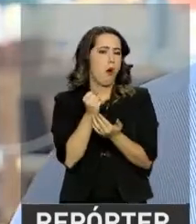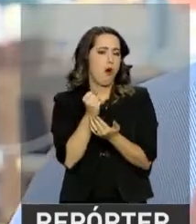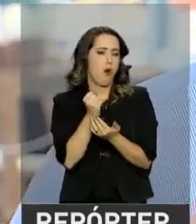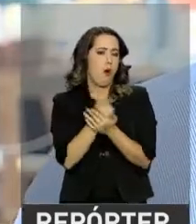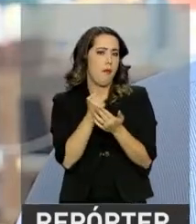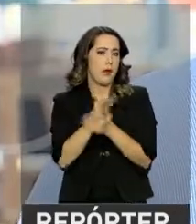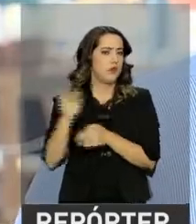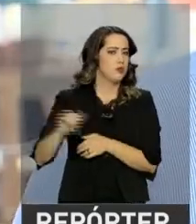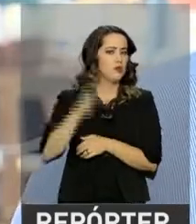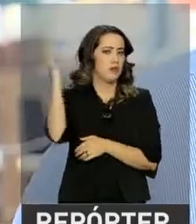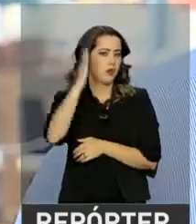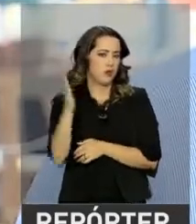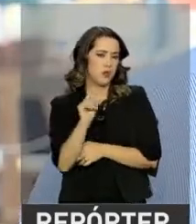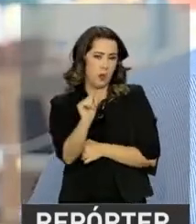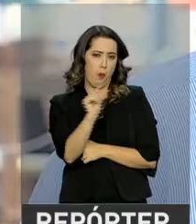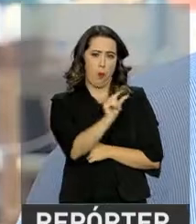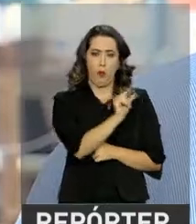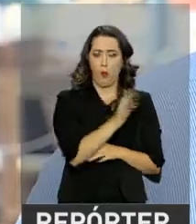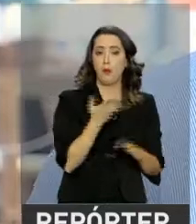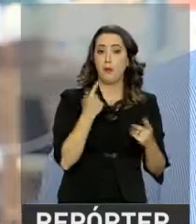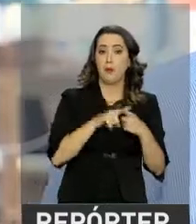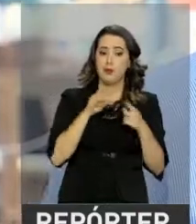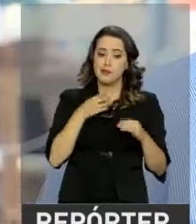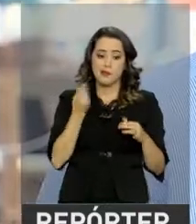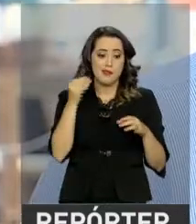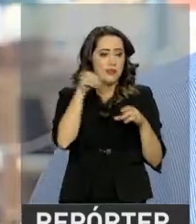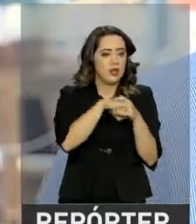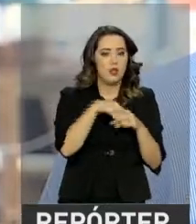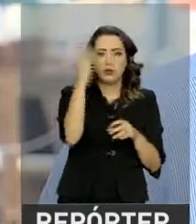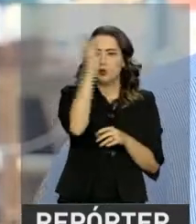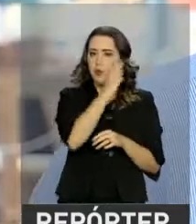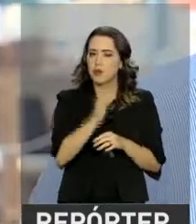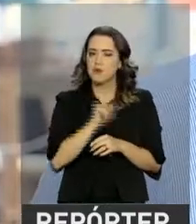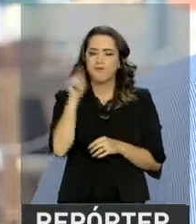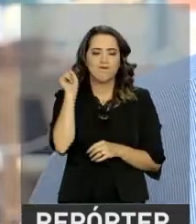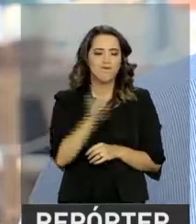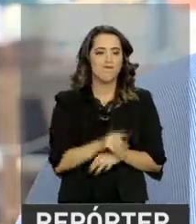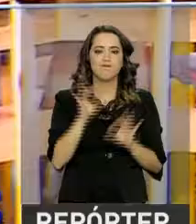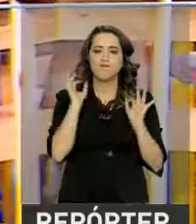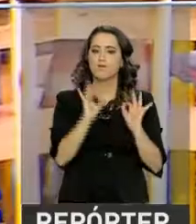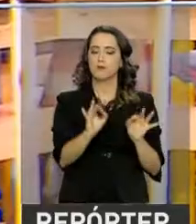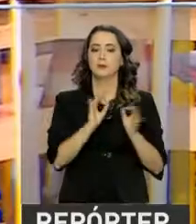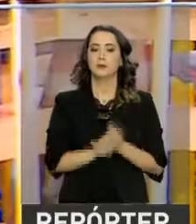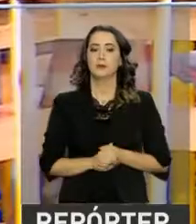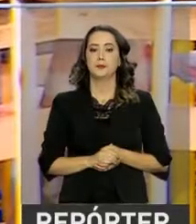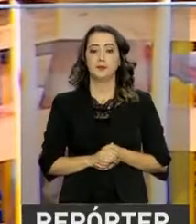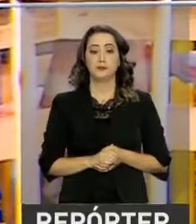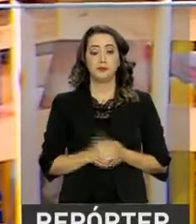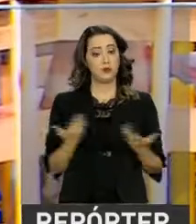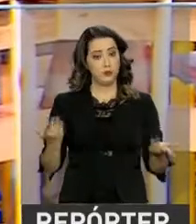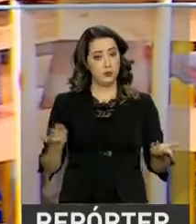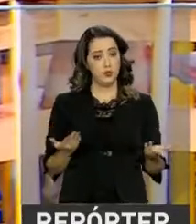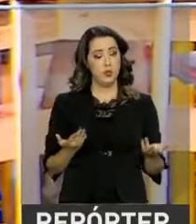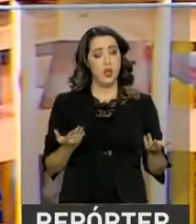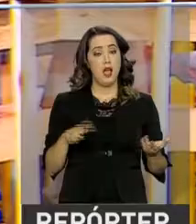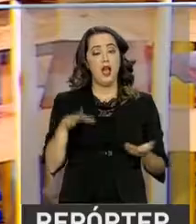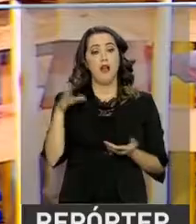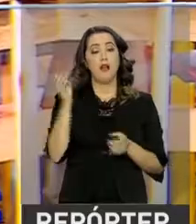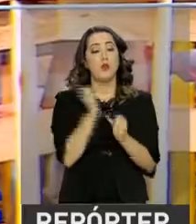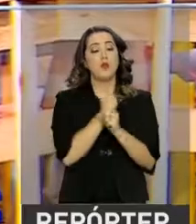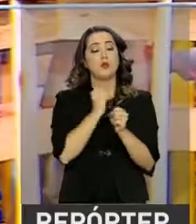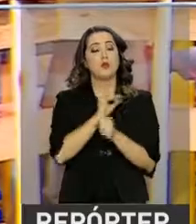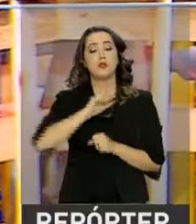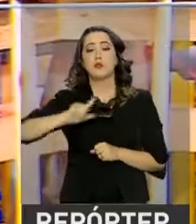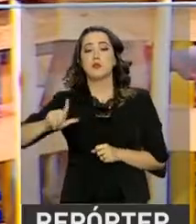peças mas a maioria foi é do brasil no mercado do metal mecânico no brasil a aposta da construção civil para